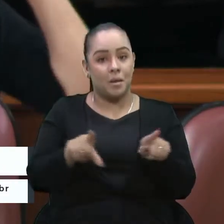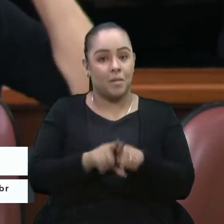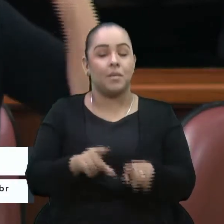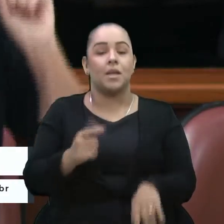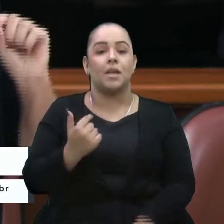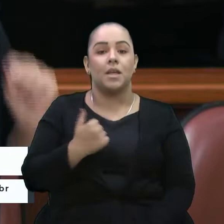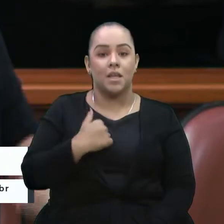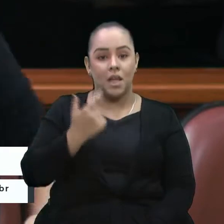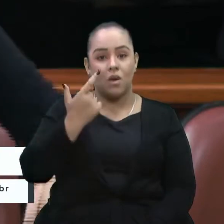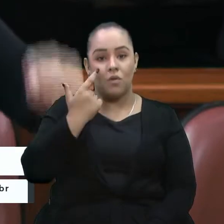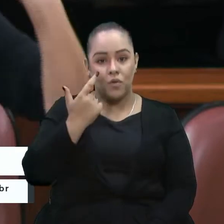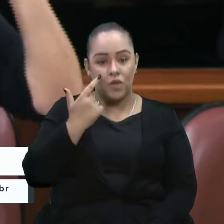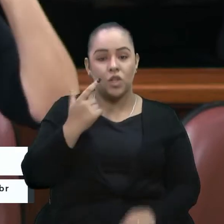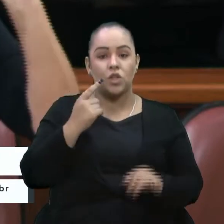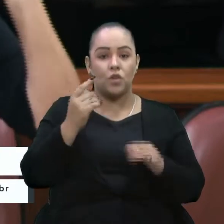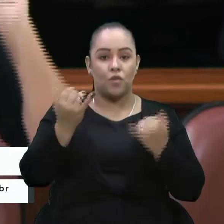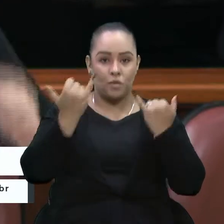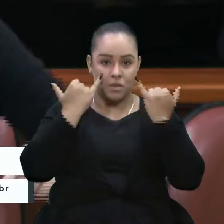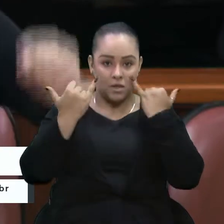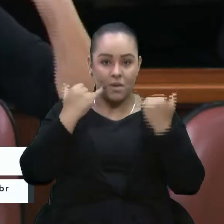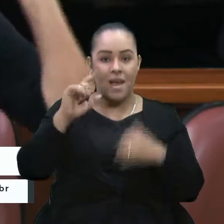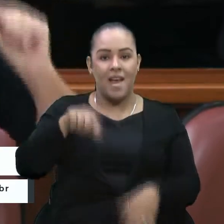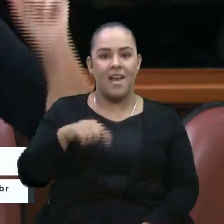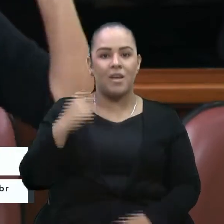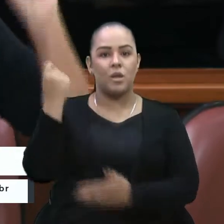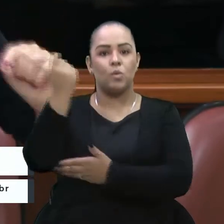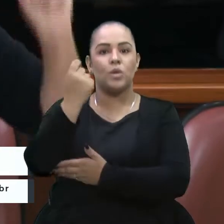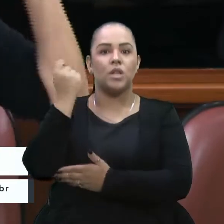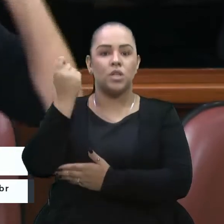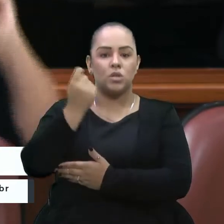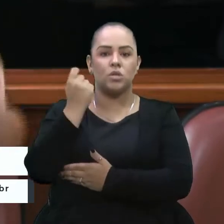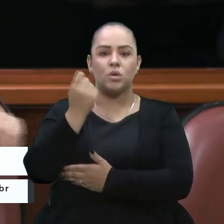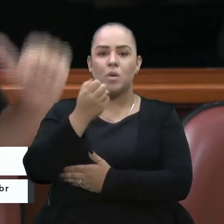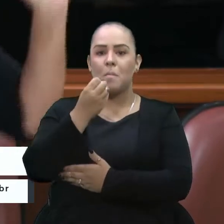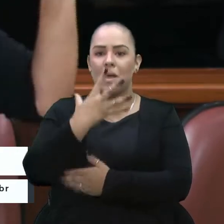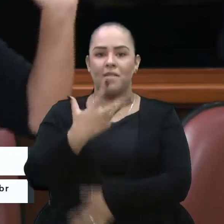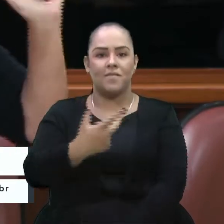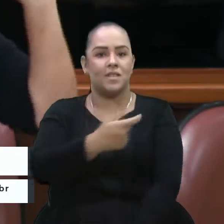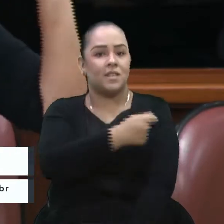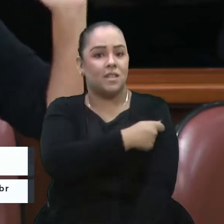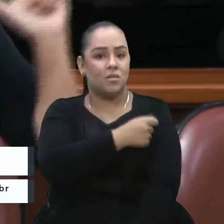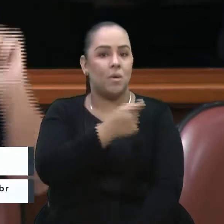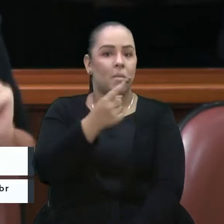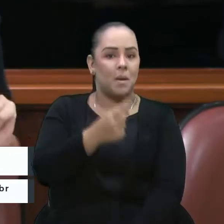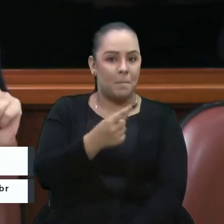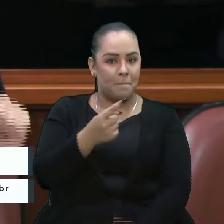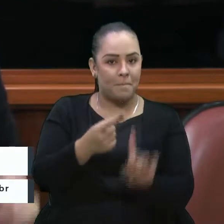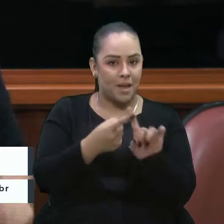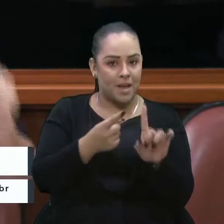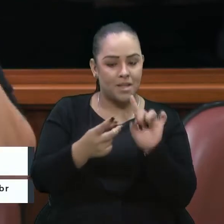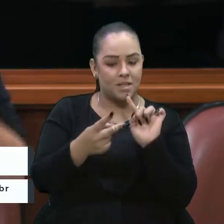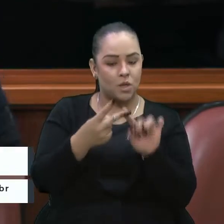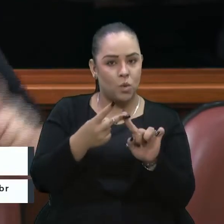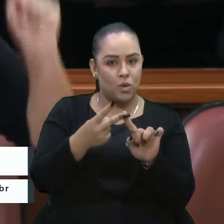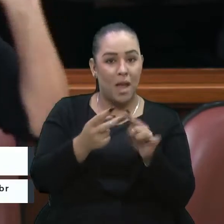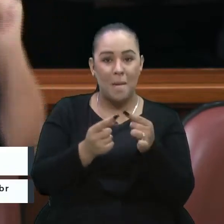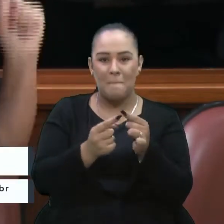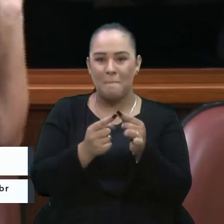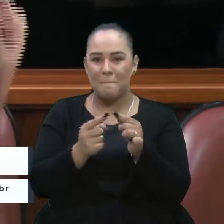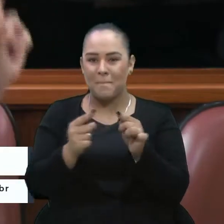outro dado, que o Rio Grande do Sul está muito bem vacinado com a primeira e com a segunda dose. No